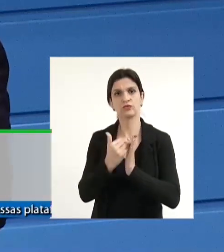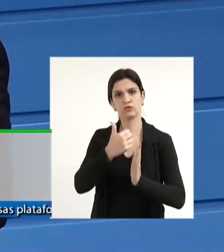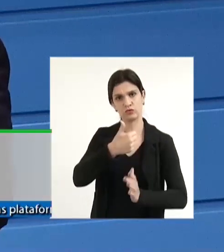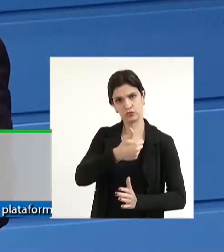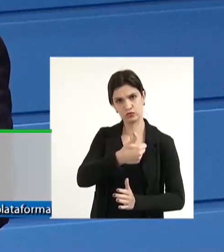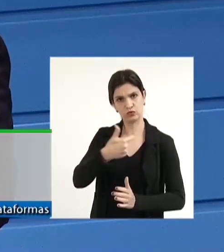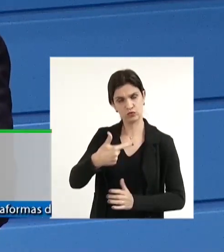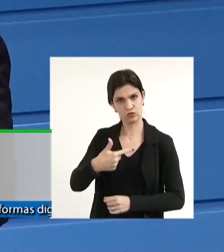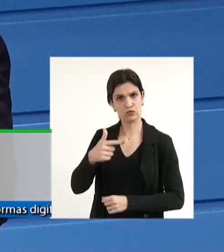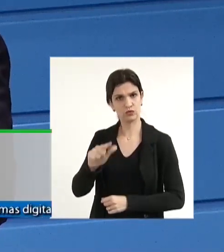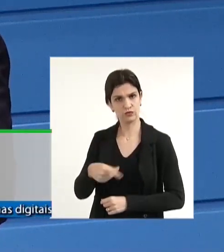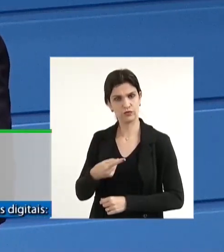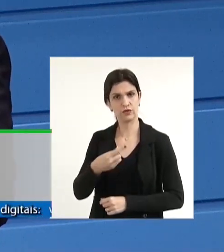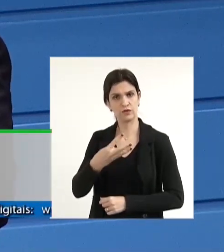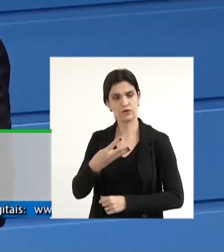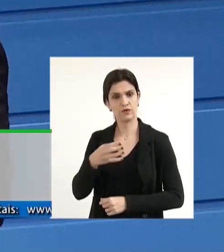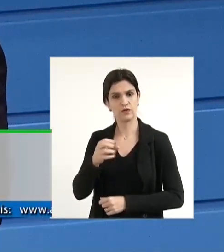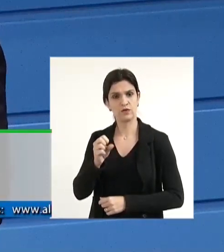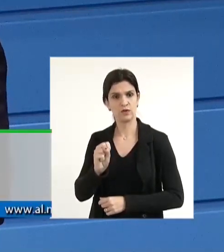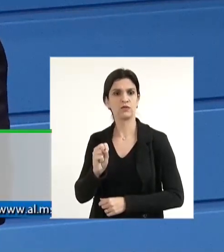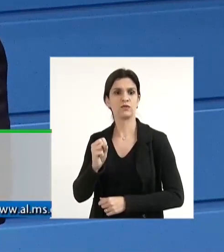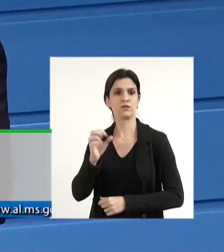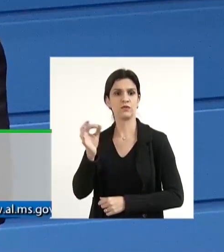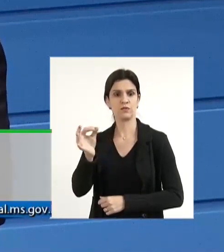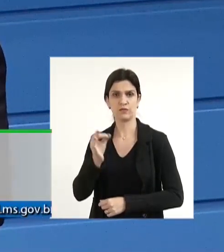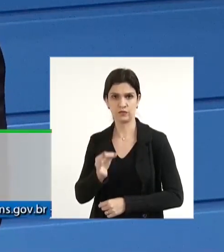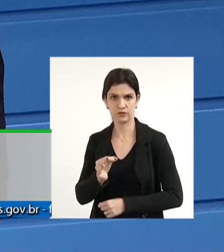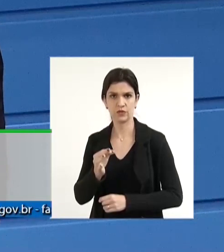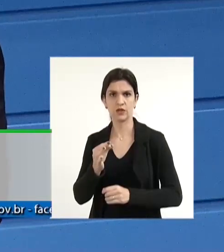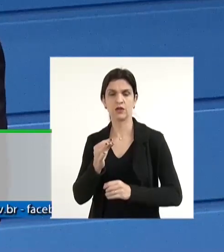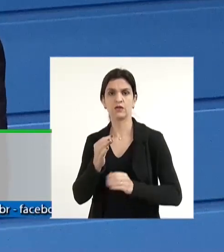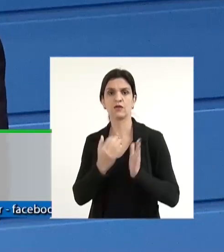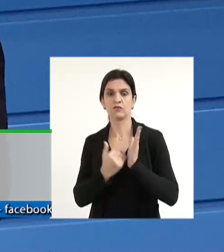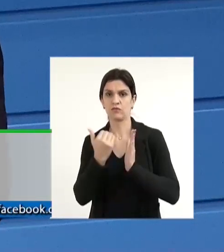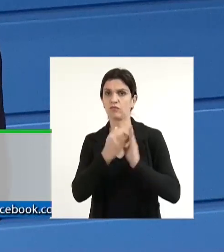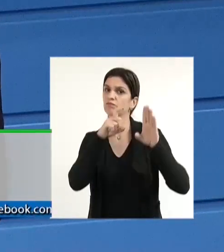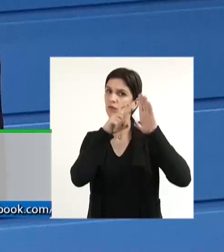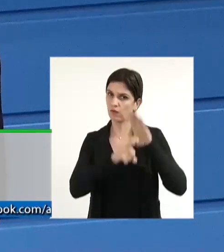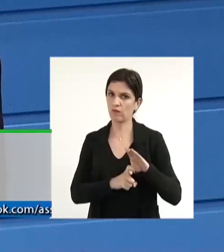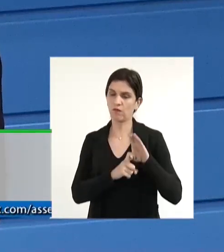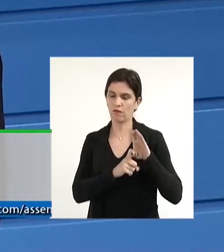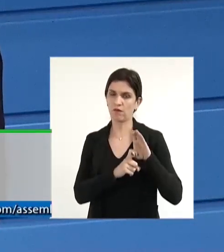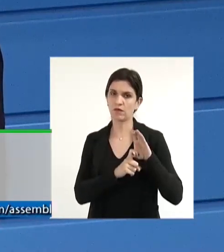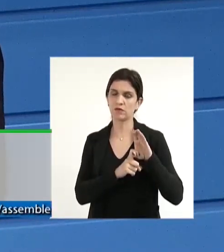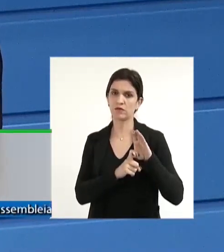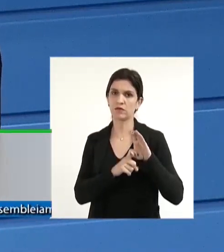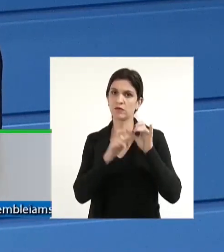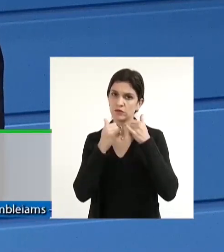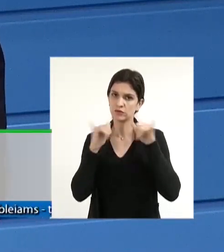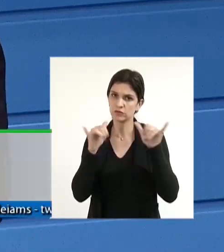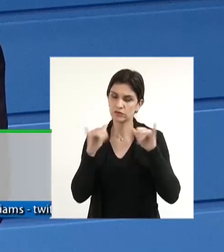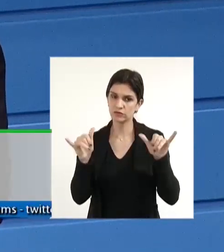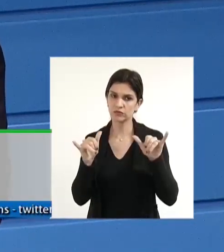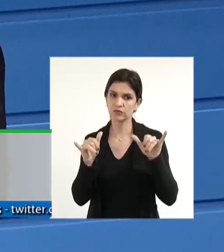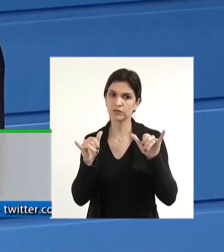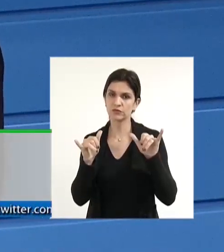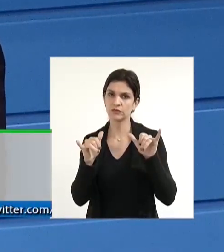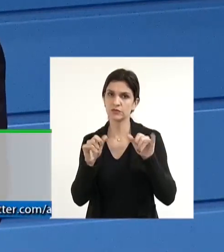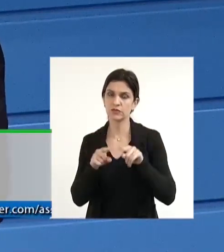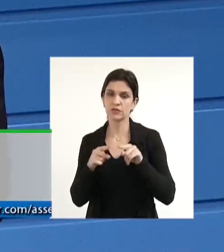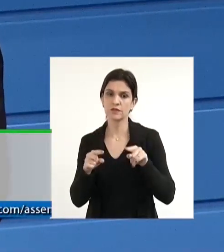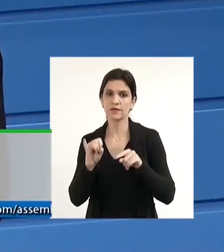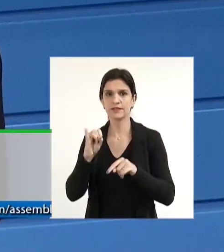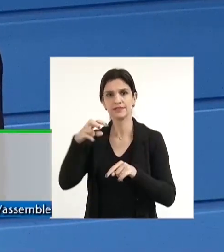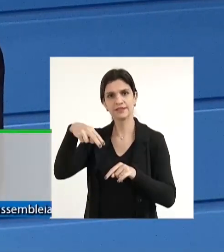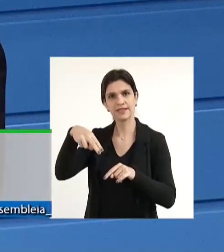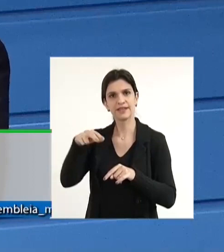senhor já disse, no aumento da conta dos consumidores, sendo que a inflação